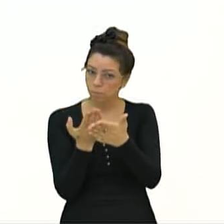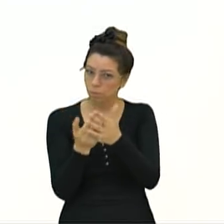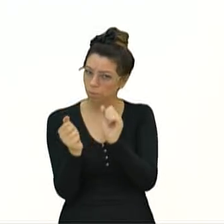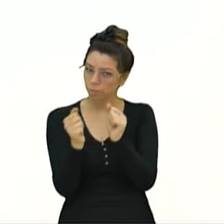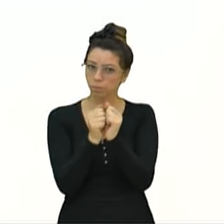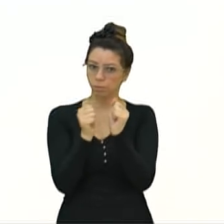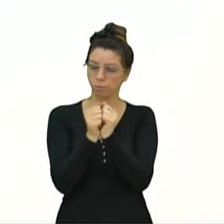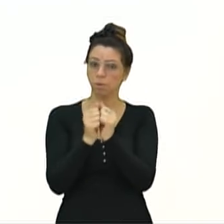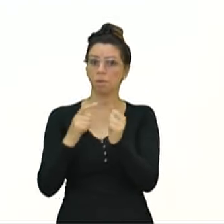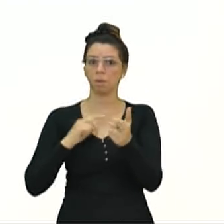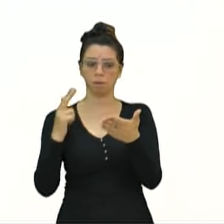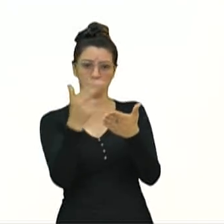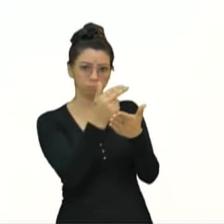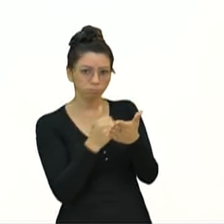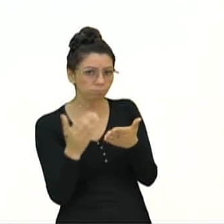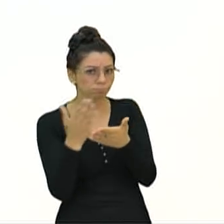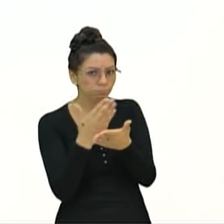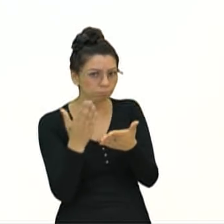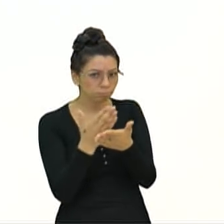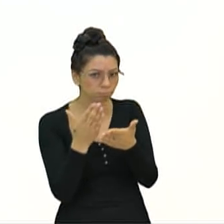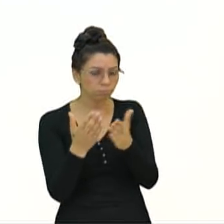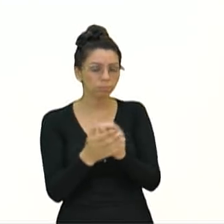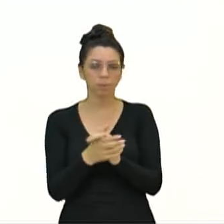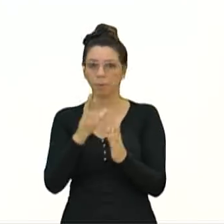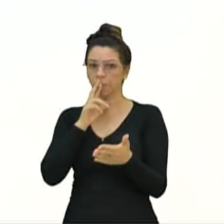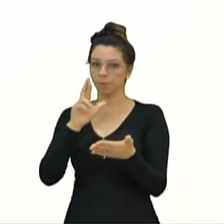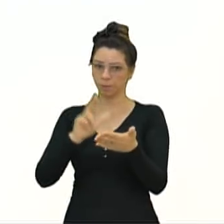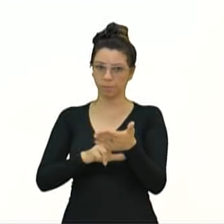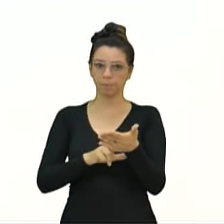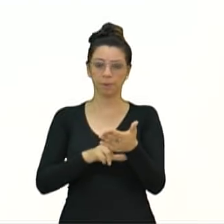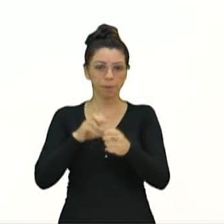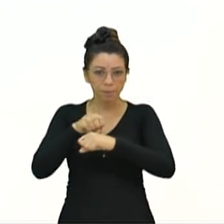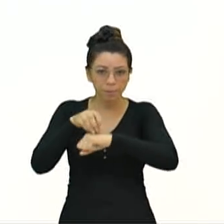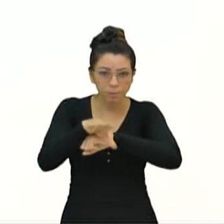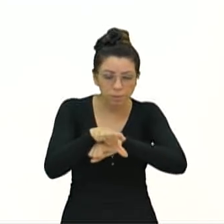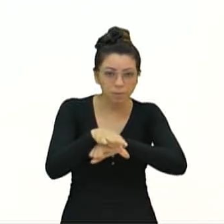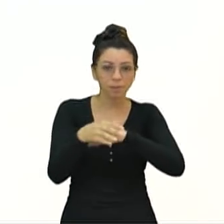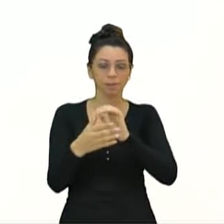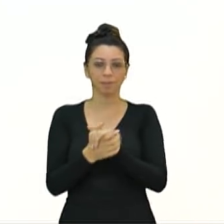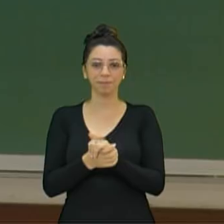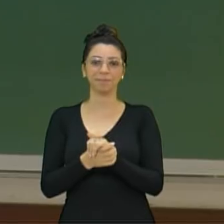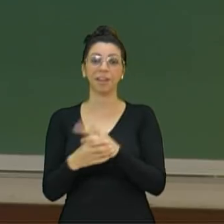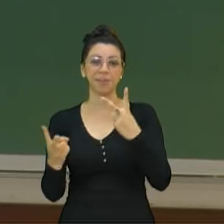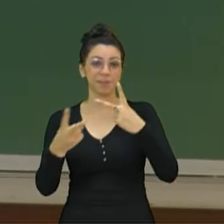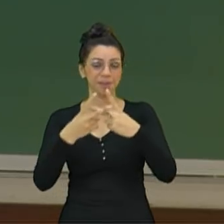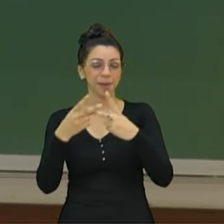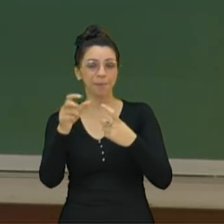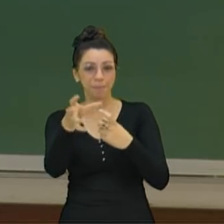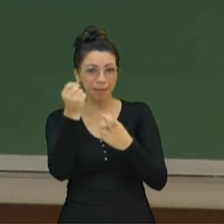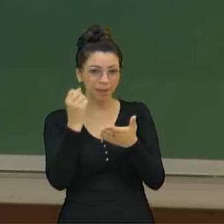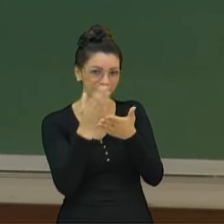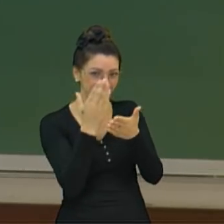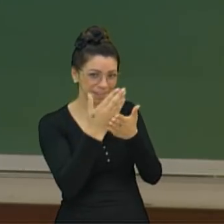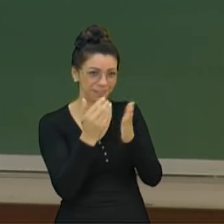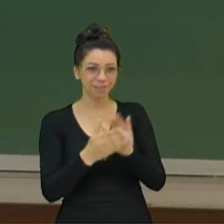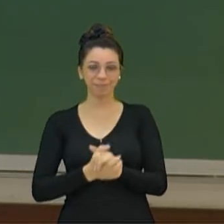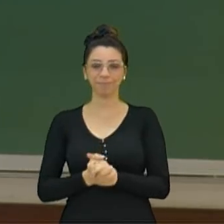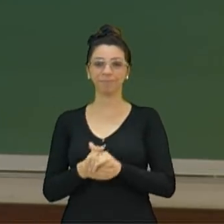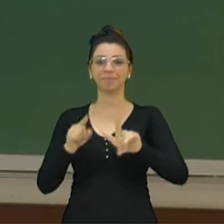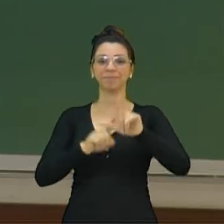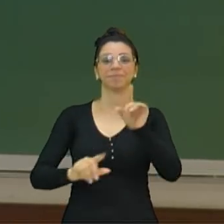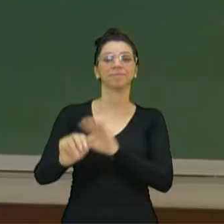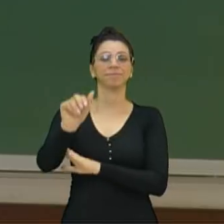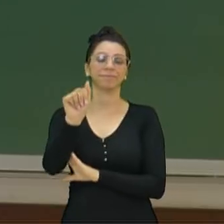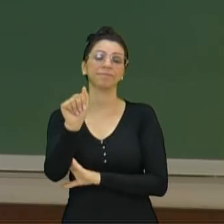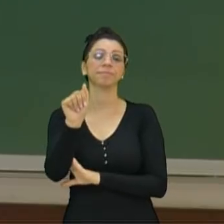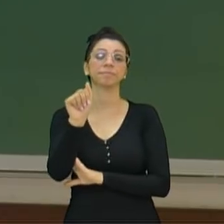e tem até desenho no caderno. Pode usar para responder o exercício. Ó a dica, hashtag fica a dica, pega o caderno. Letra A. Será que